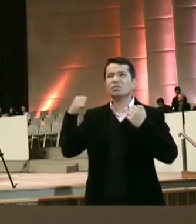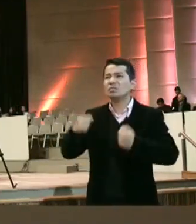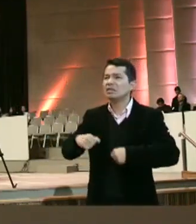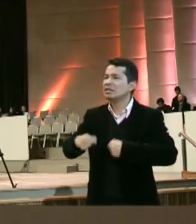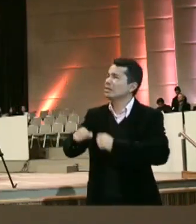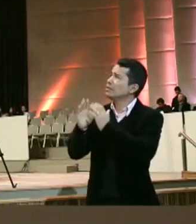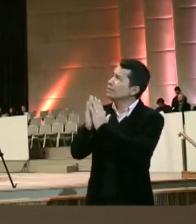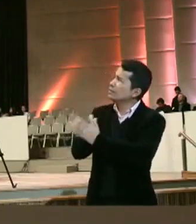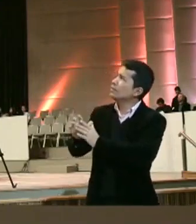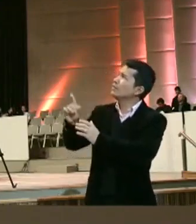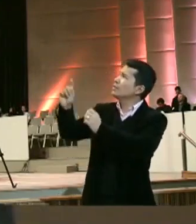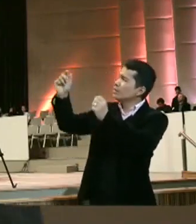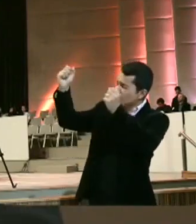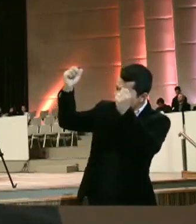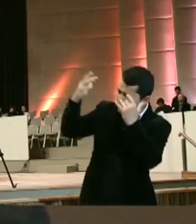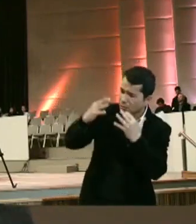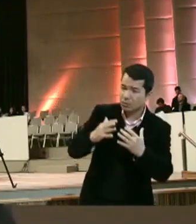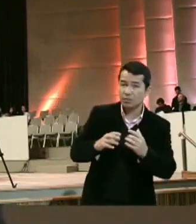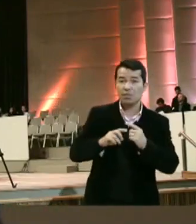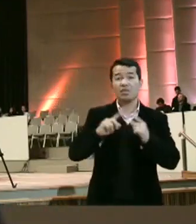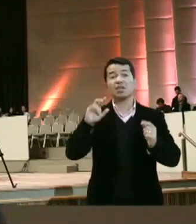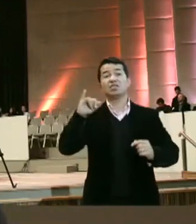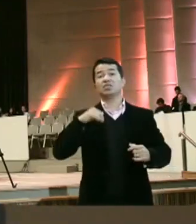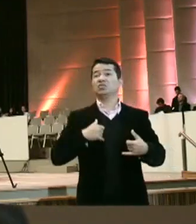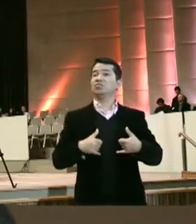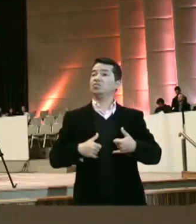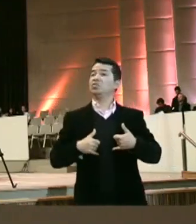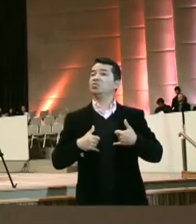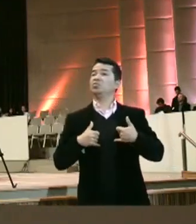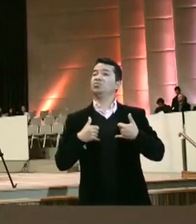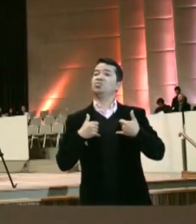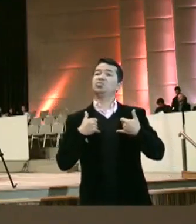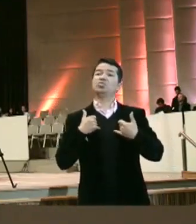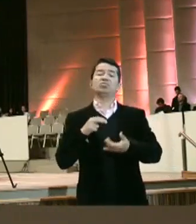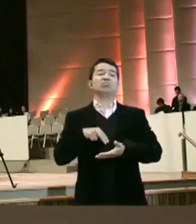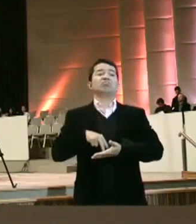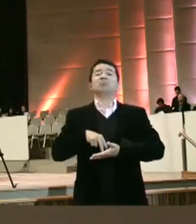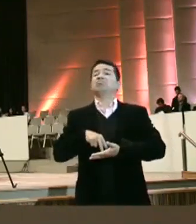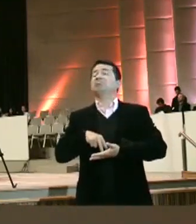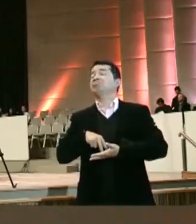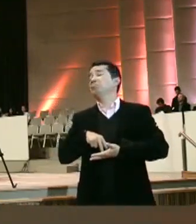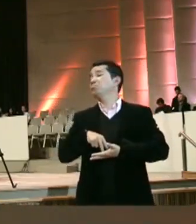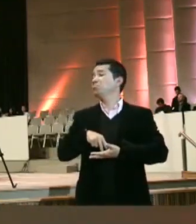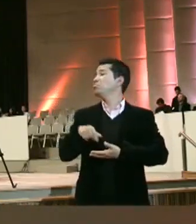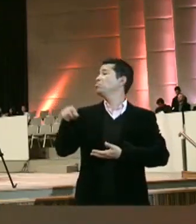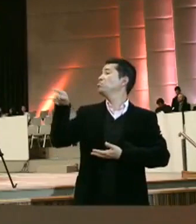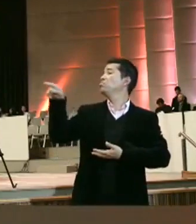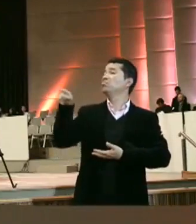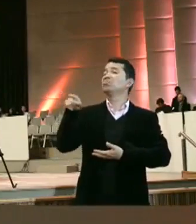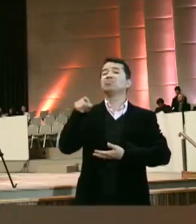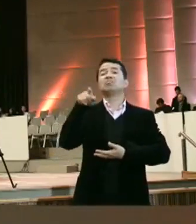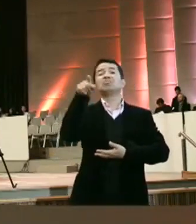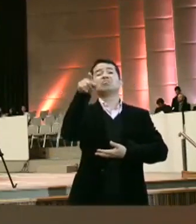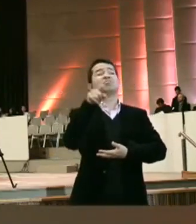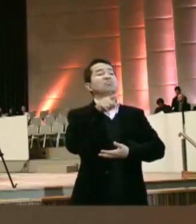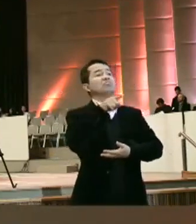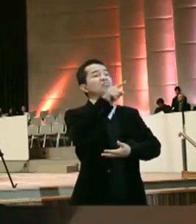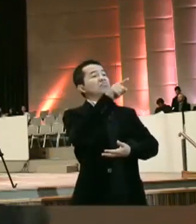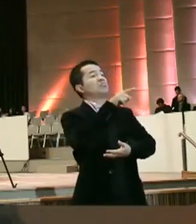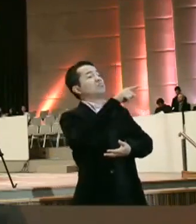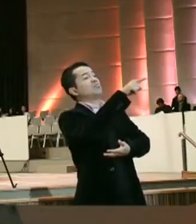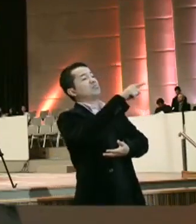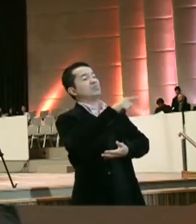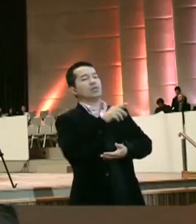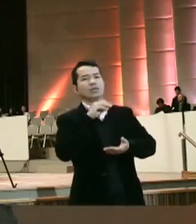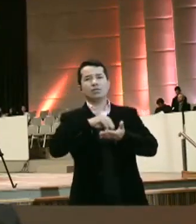eu. Mas se eu estou em cima do pedestal e eu só estou olhando para quem precisa de médico, para quem precisa de cura, esse, aquele, e